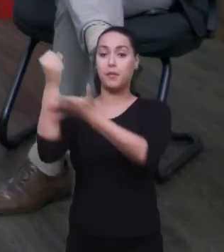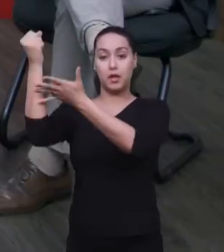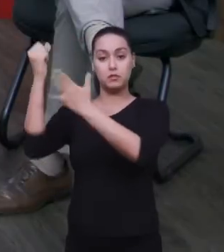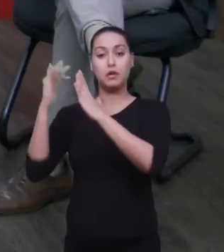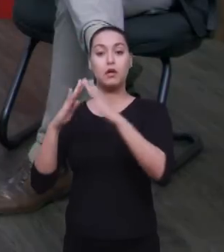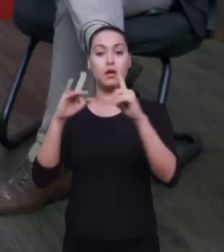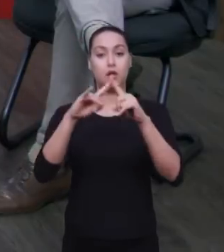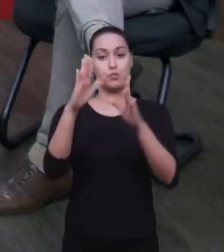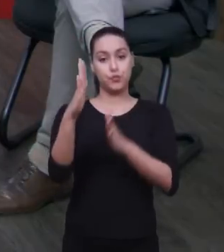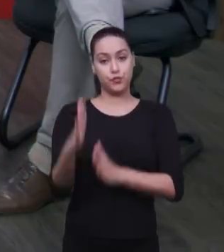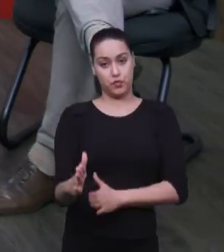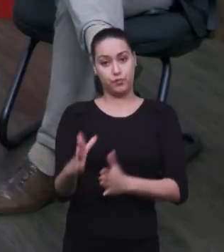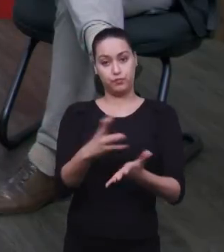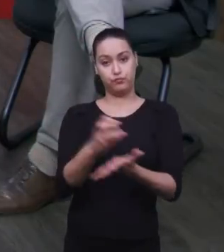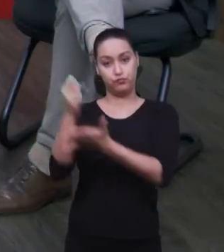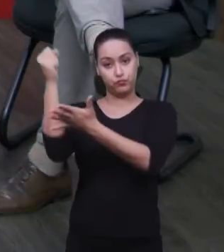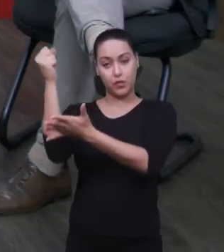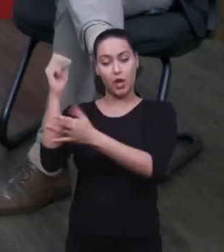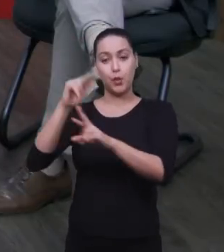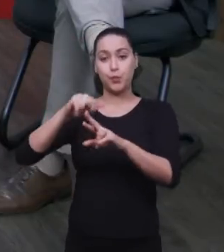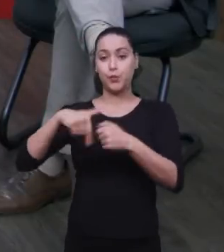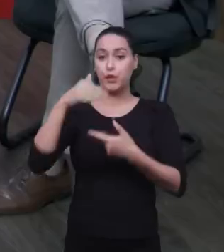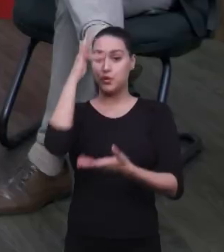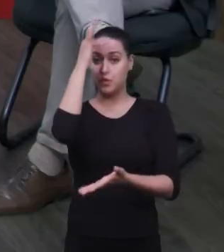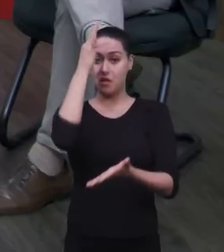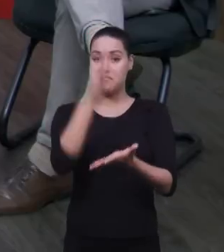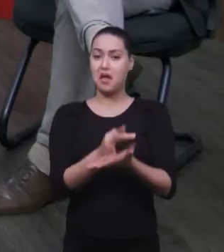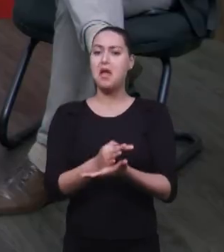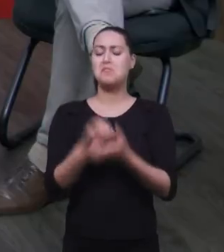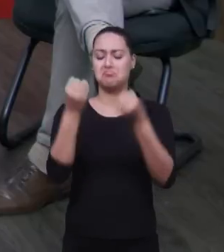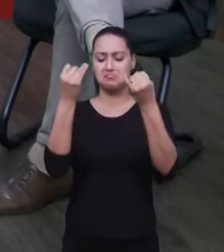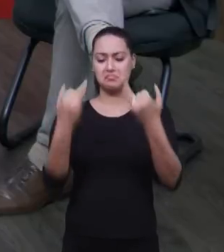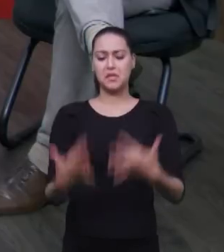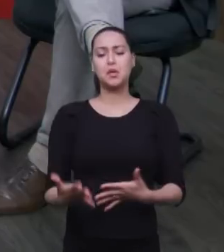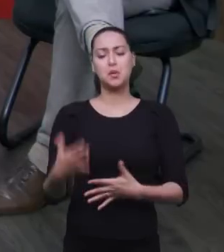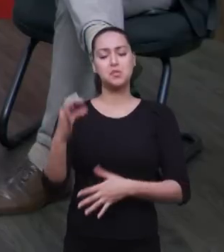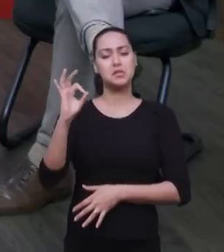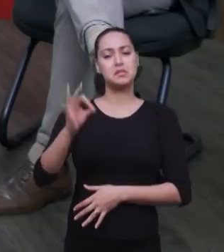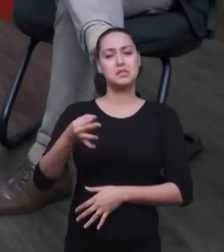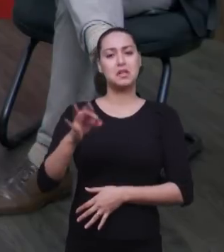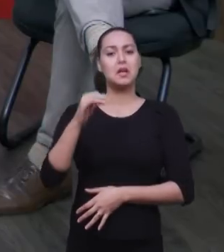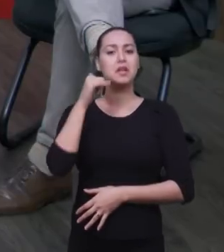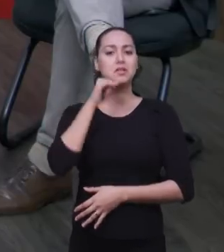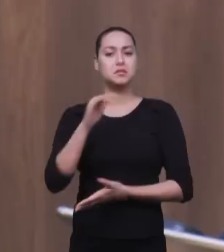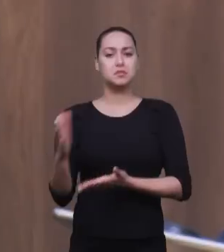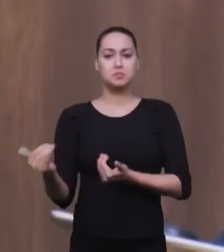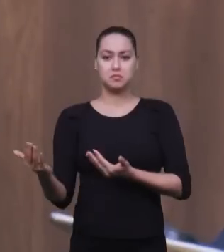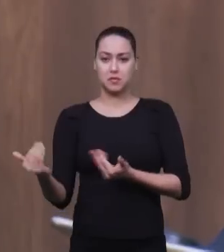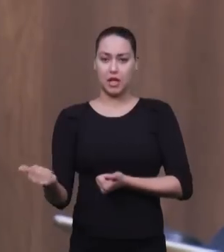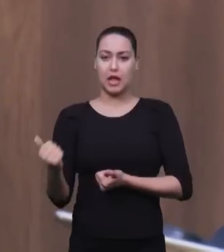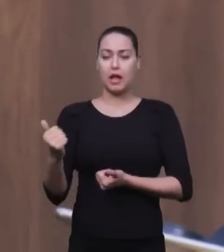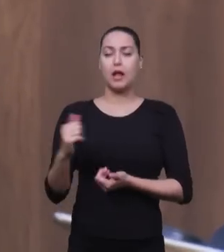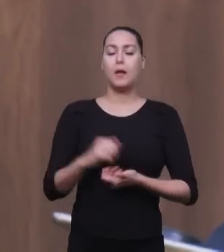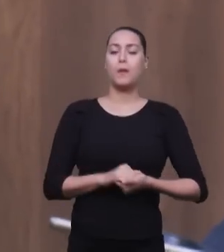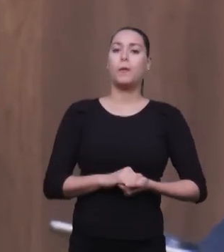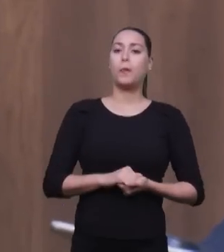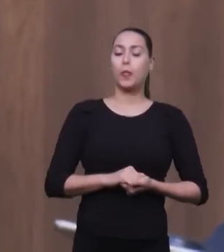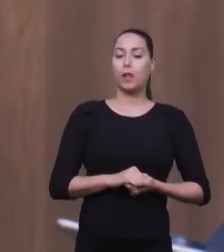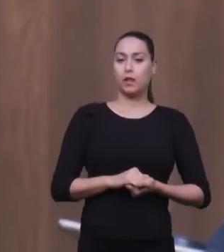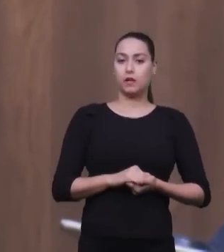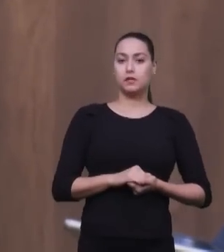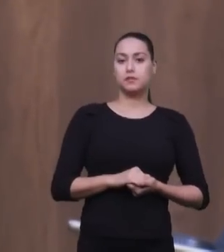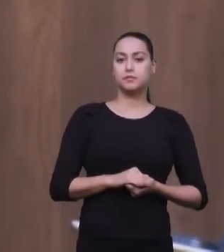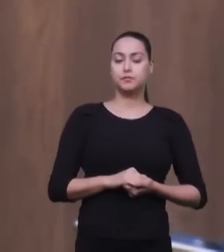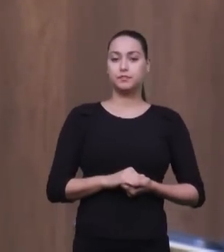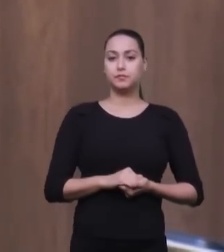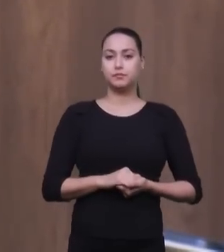para arrebatar a sua igreja, e aí, portanto, esse aspecto de fé foi muito bem pontificado pela irmã. A Bruna deu essa definição.